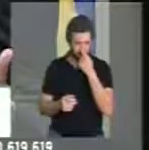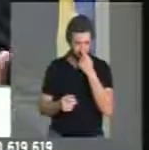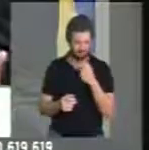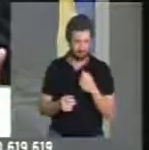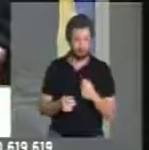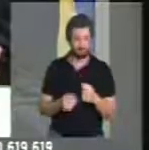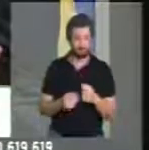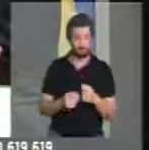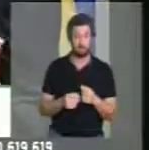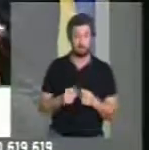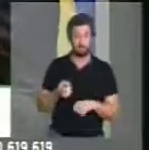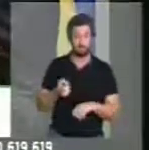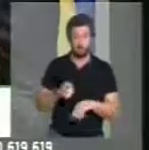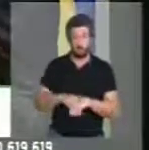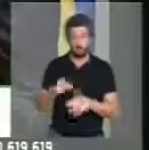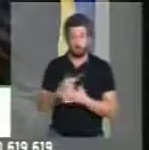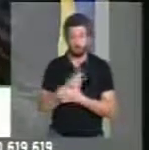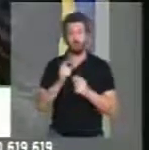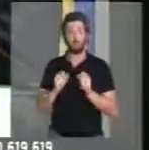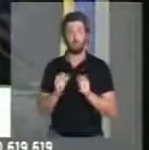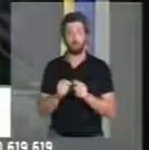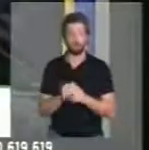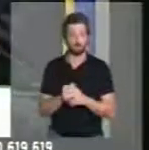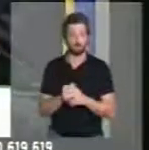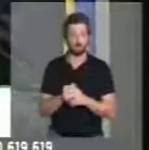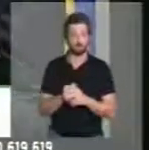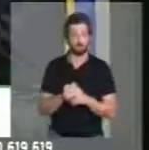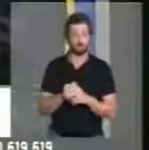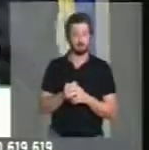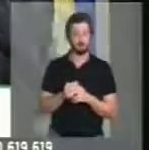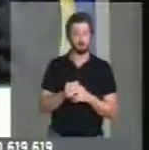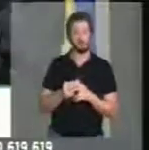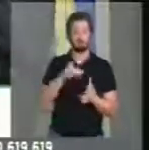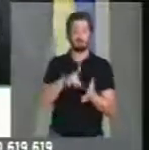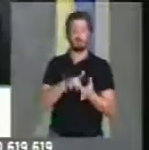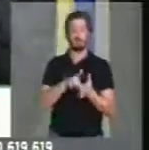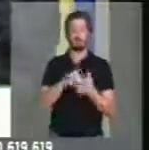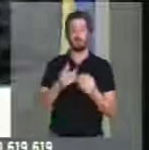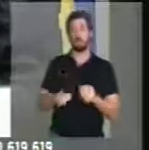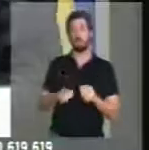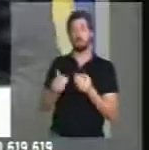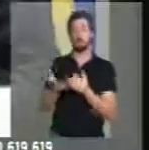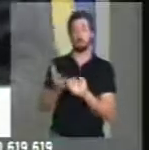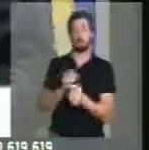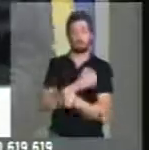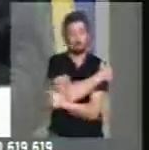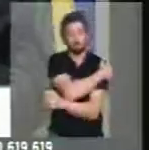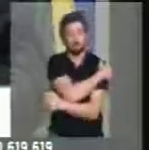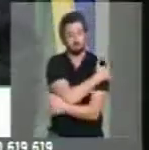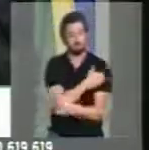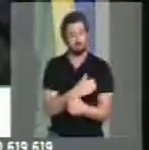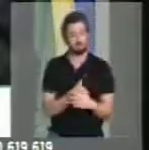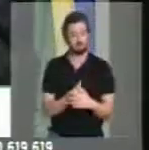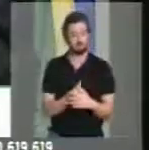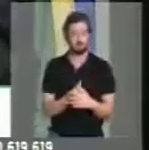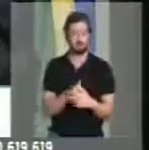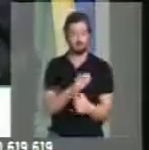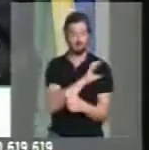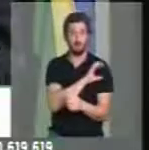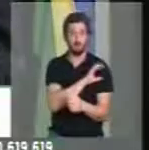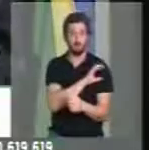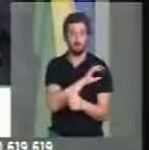Em determinado momento, chegaram a simular a entrega da